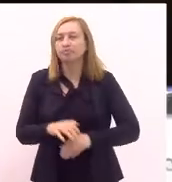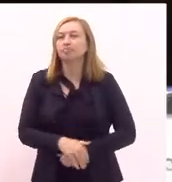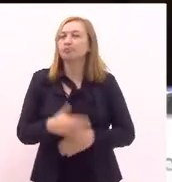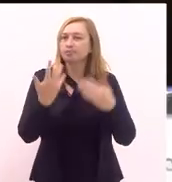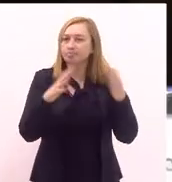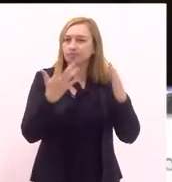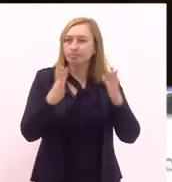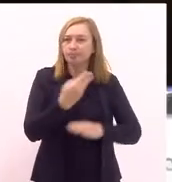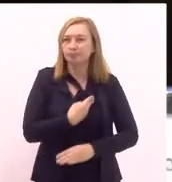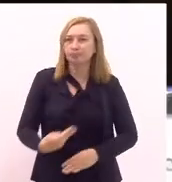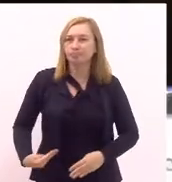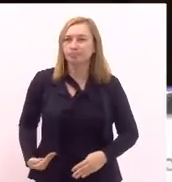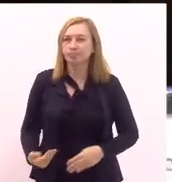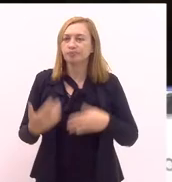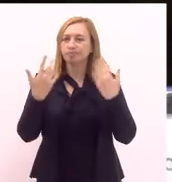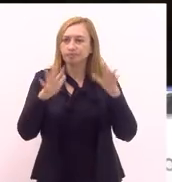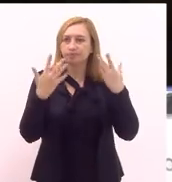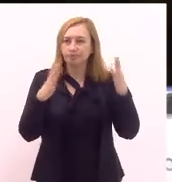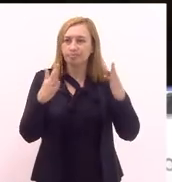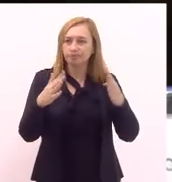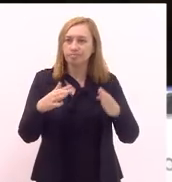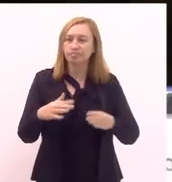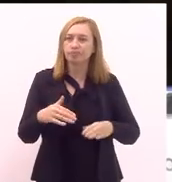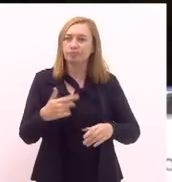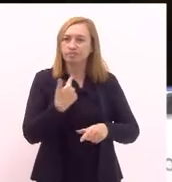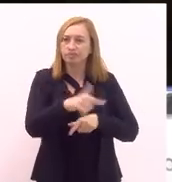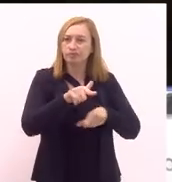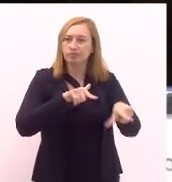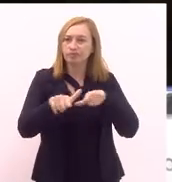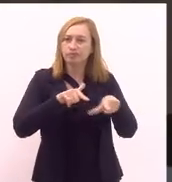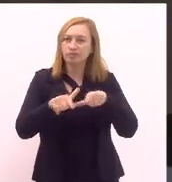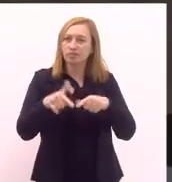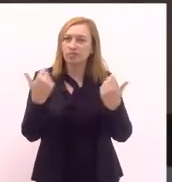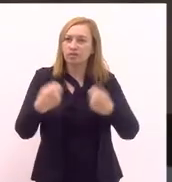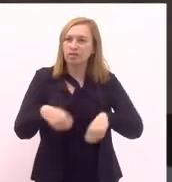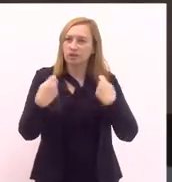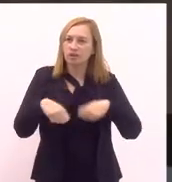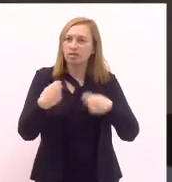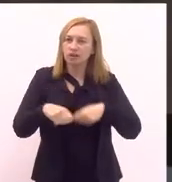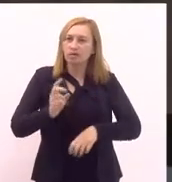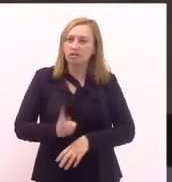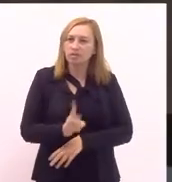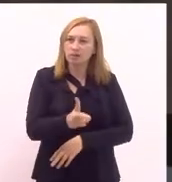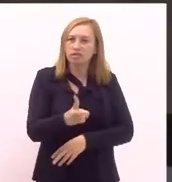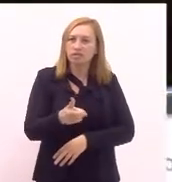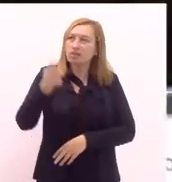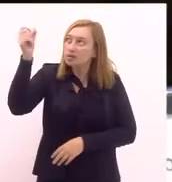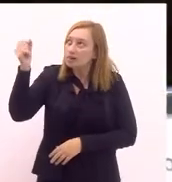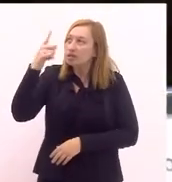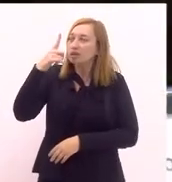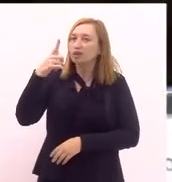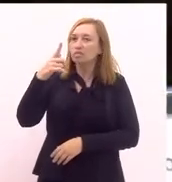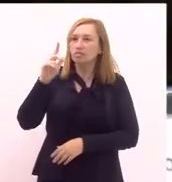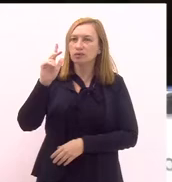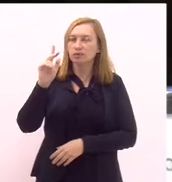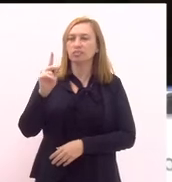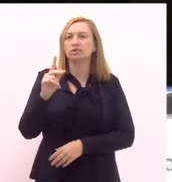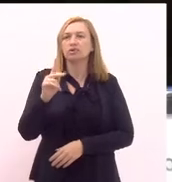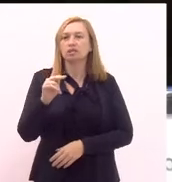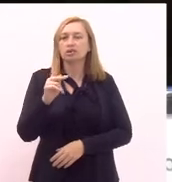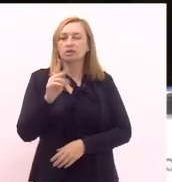Parabéns governadora Parabéns por ser um legado precisamos continuar nos inspirando em vossa excelência